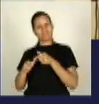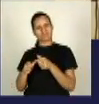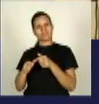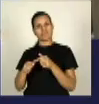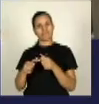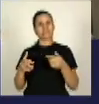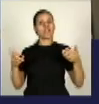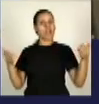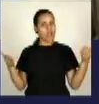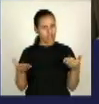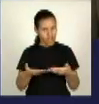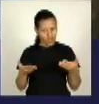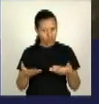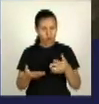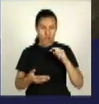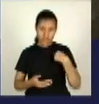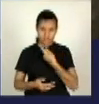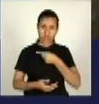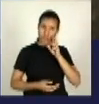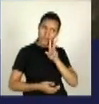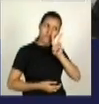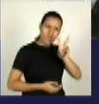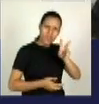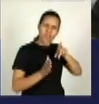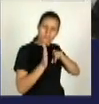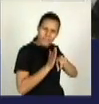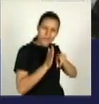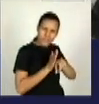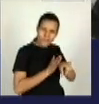aquilo. Bom, agora nós vamos